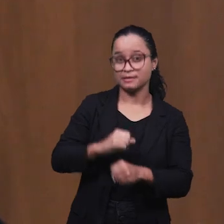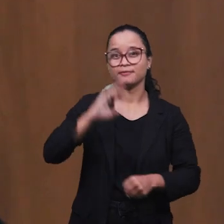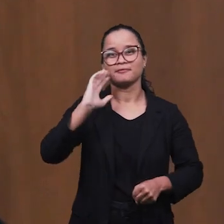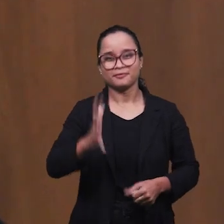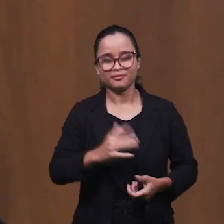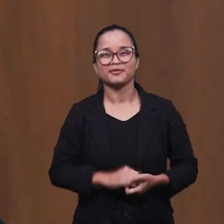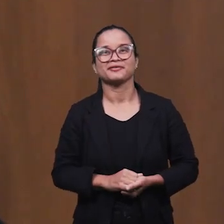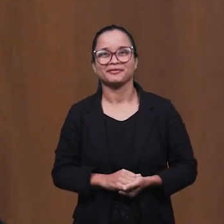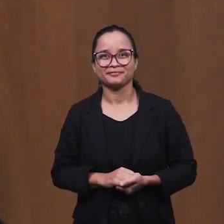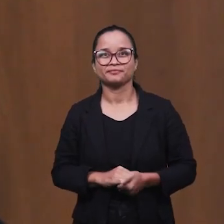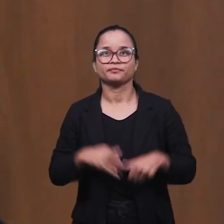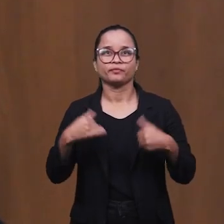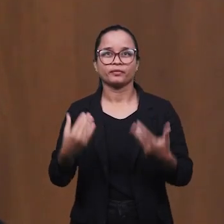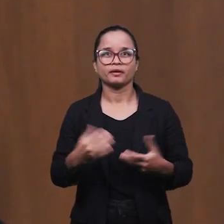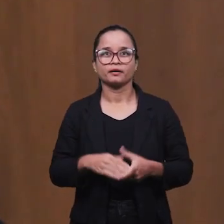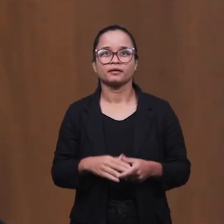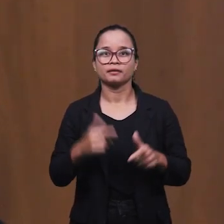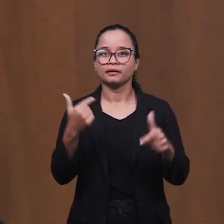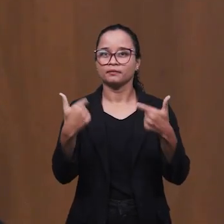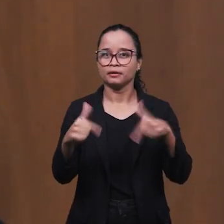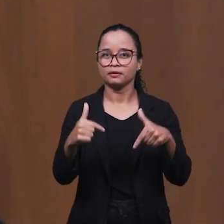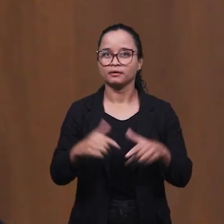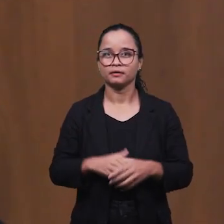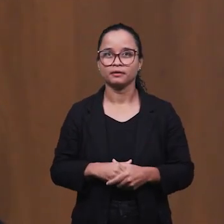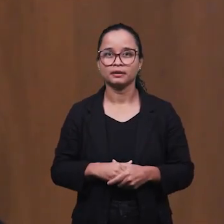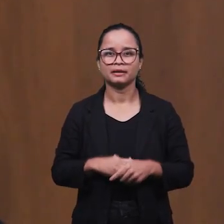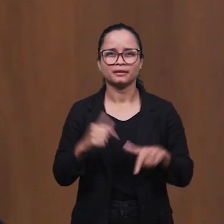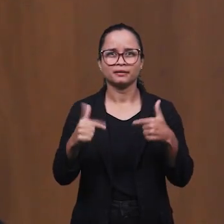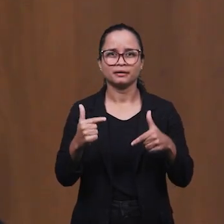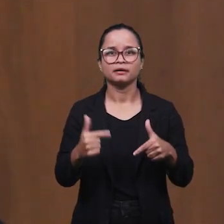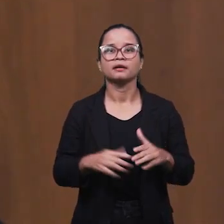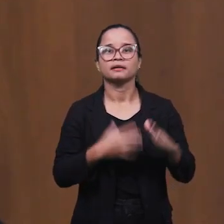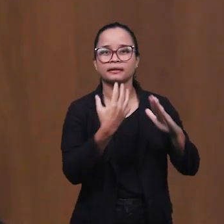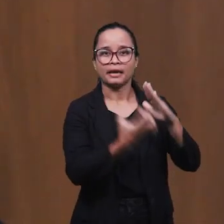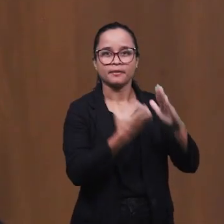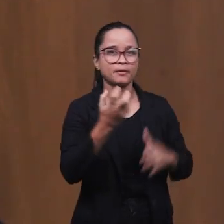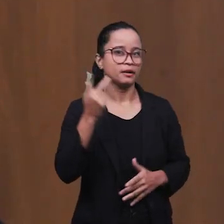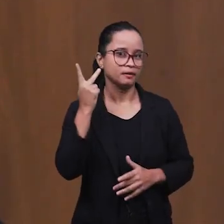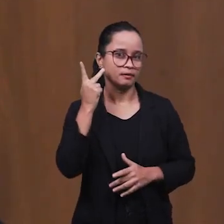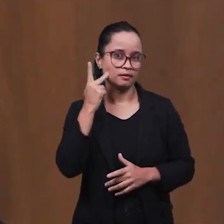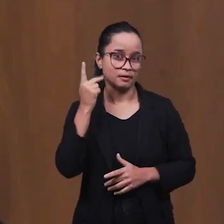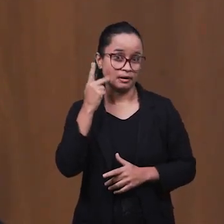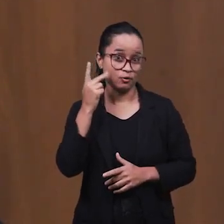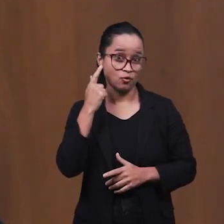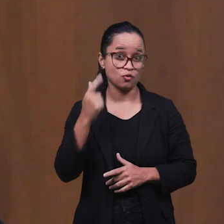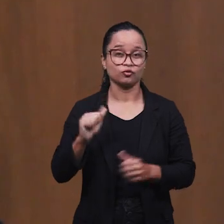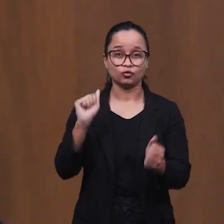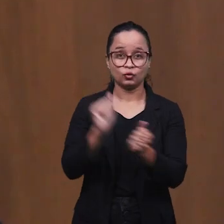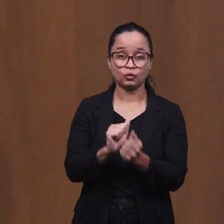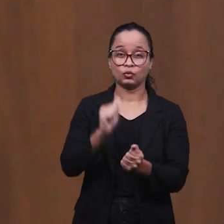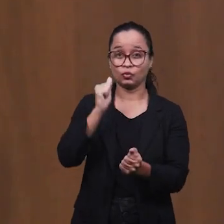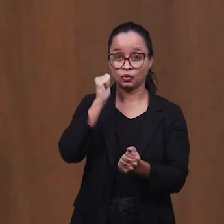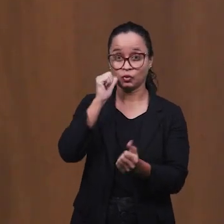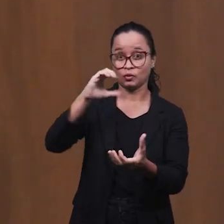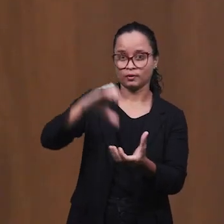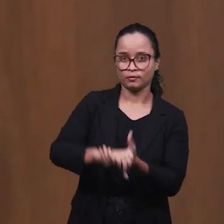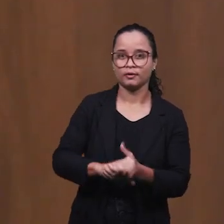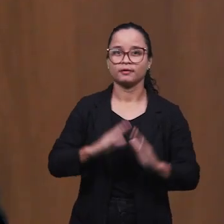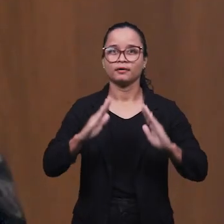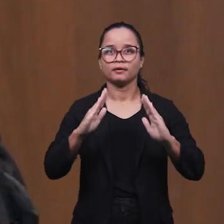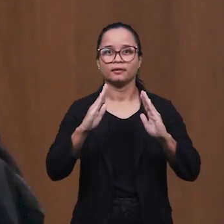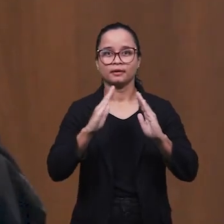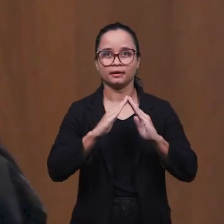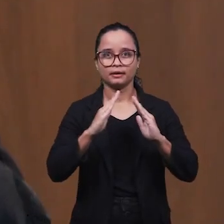aqui, ele inclusive trabalhava na época na Chocolates Garoto com a esposa, e em casa eles têm um sistema